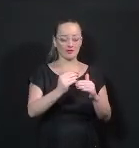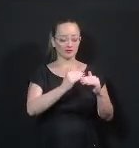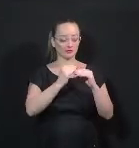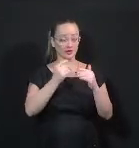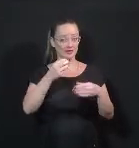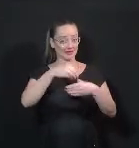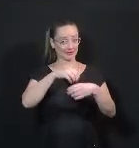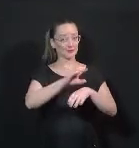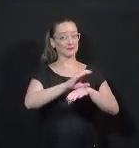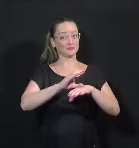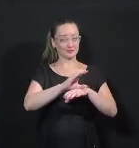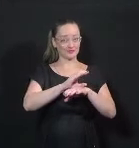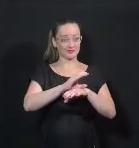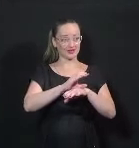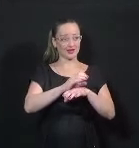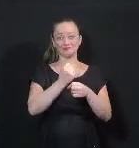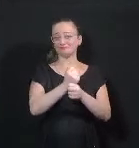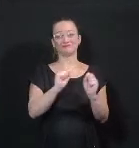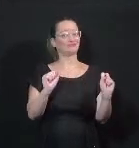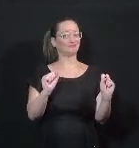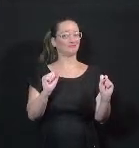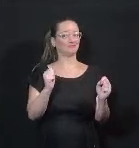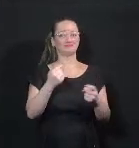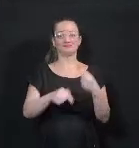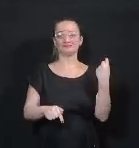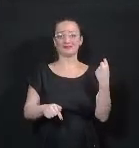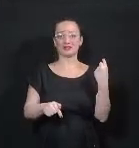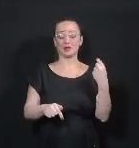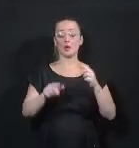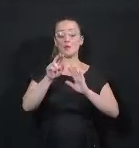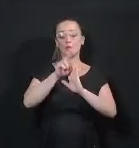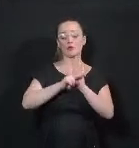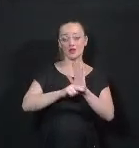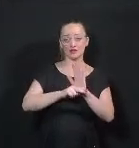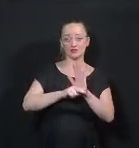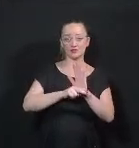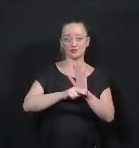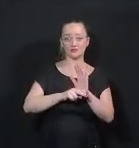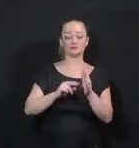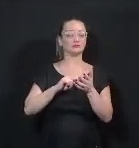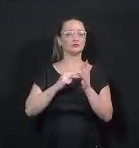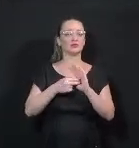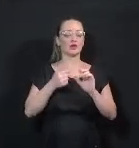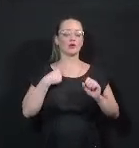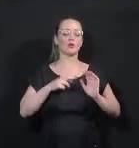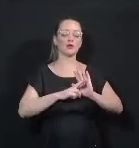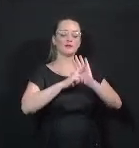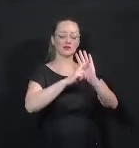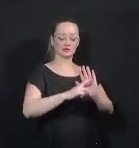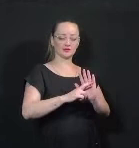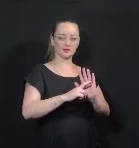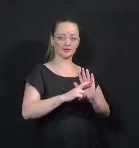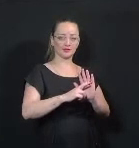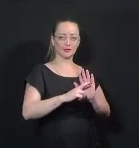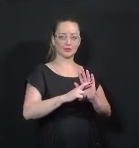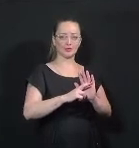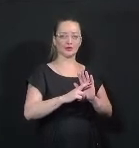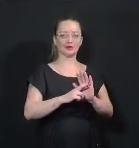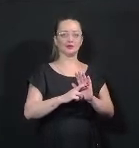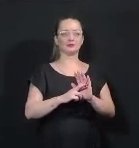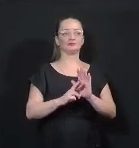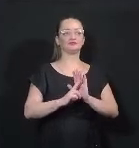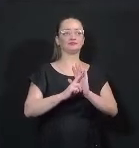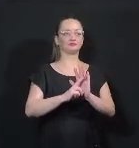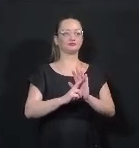constitucional, ele se rompe. E o pluralismo, ou seja, a representação